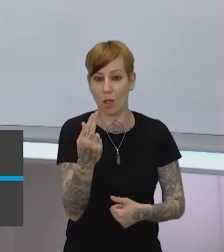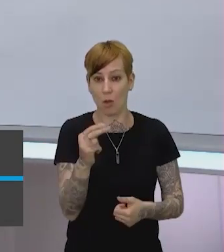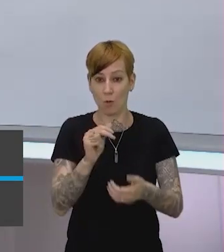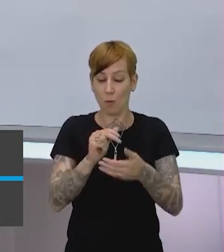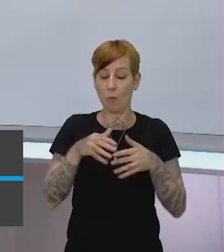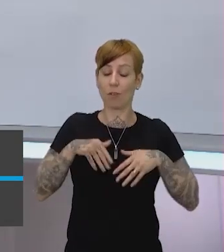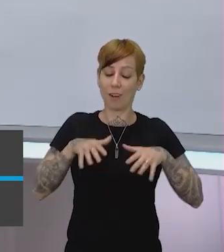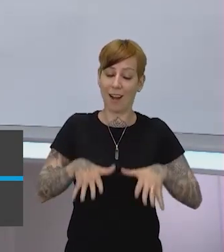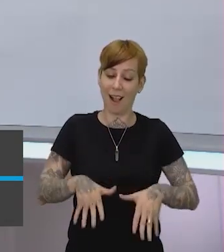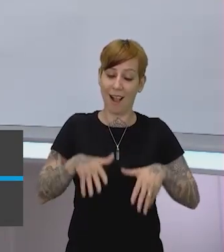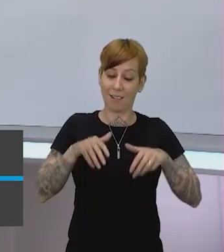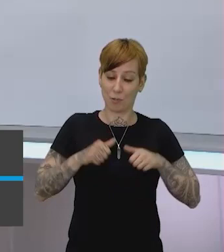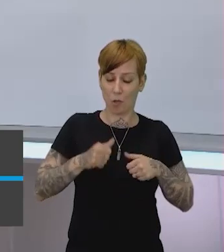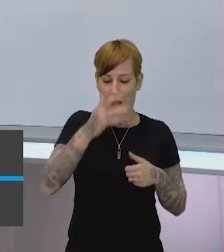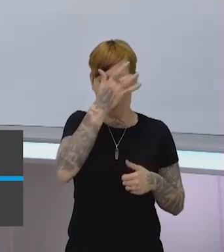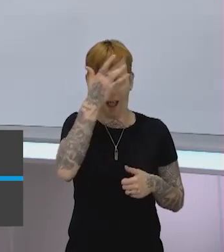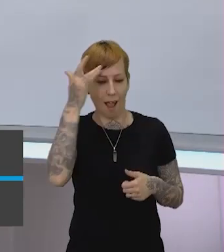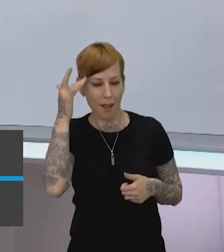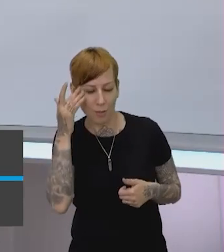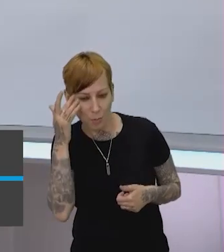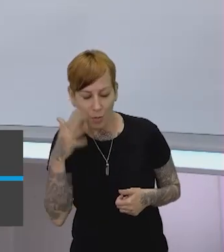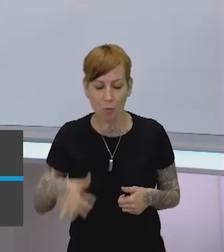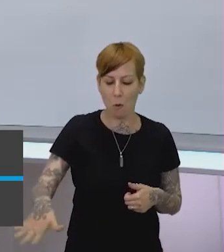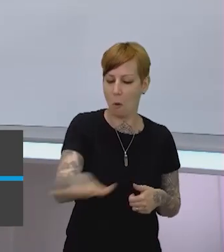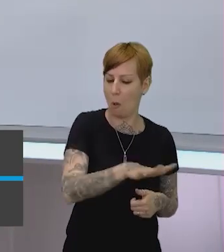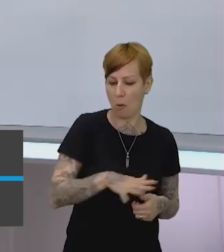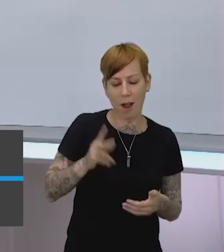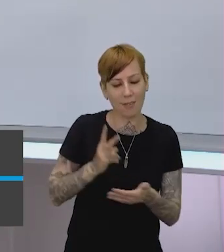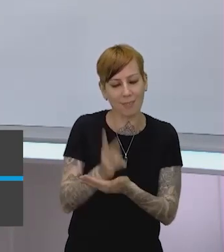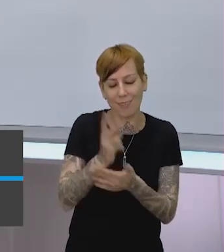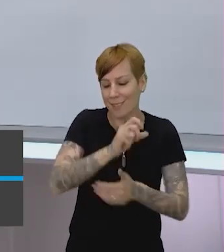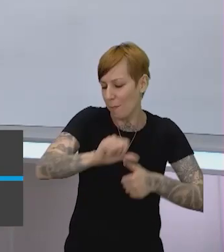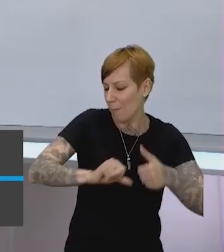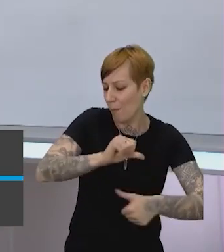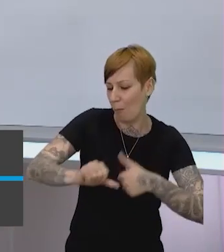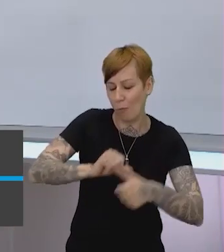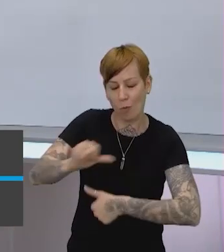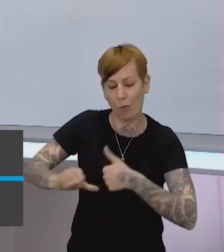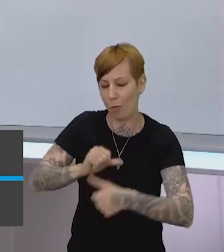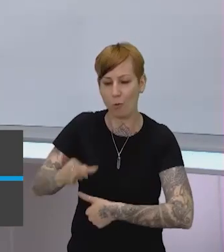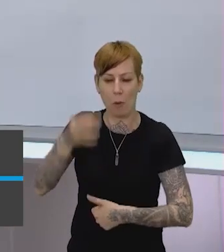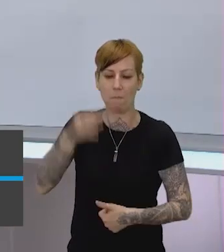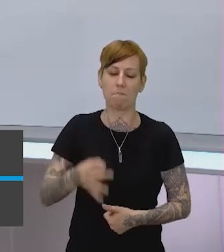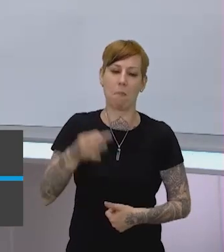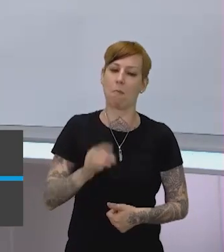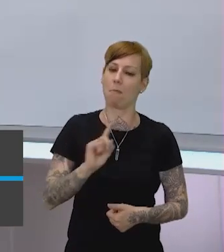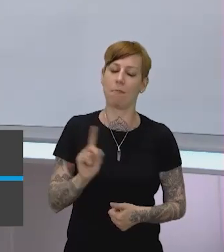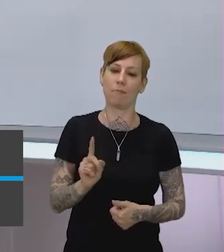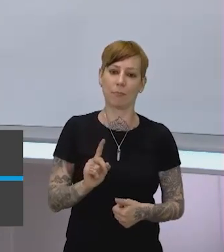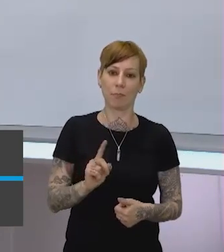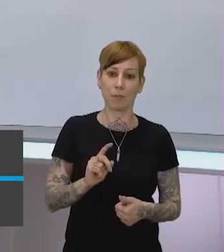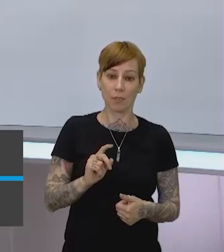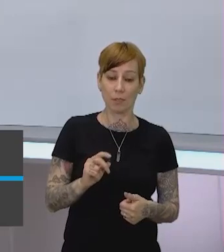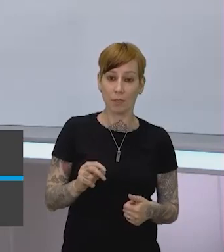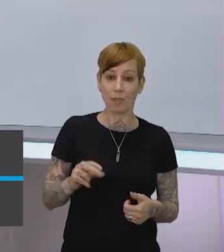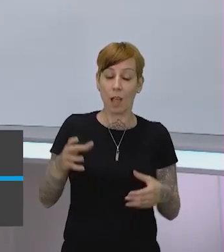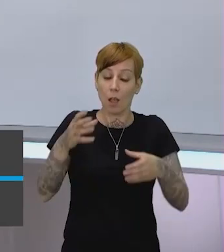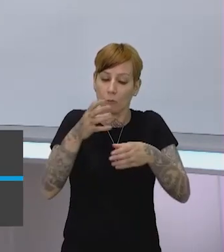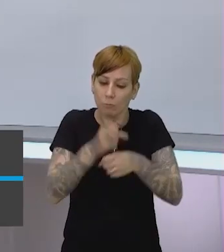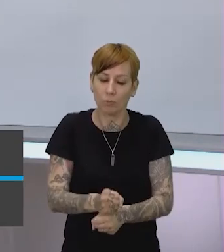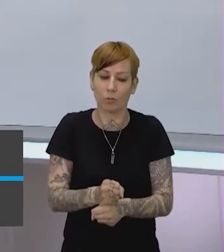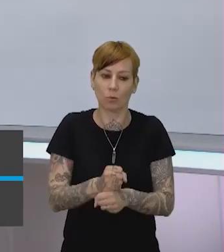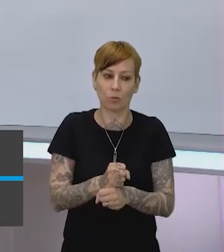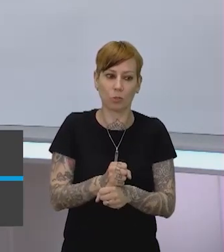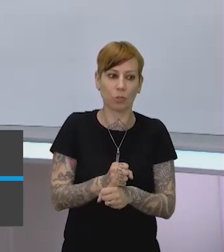as pessoas, o meio, eles também estão em constante transformação. Que resultado é esse? O objeto. Esse é o